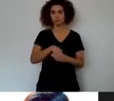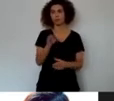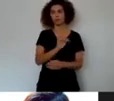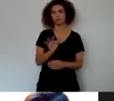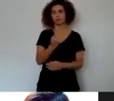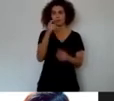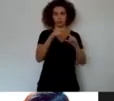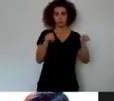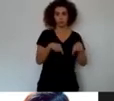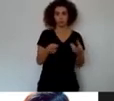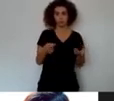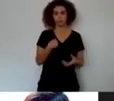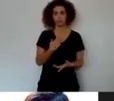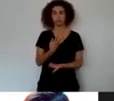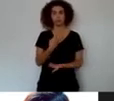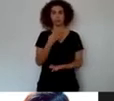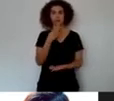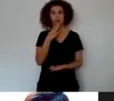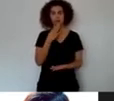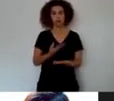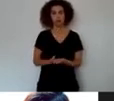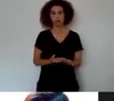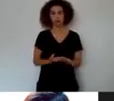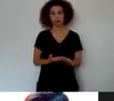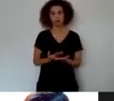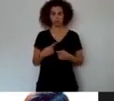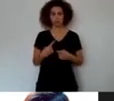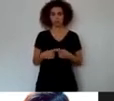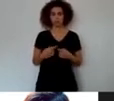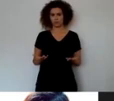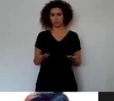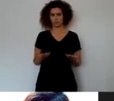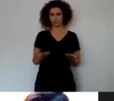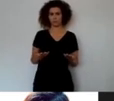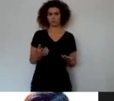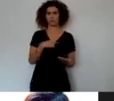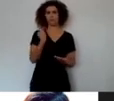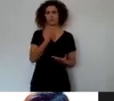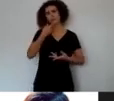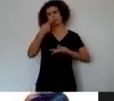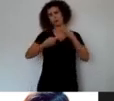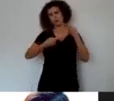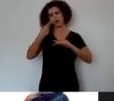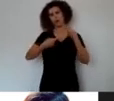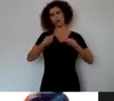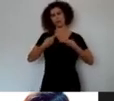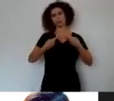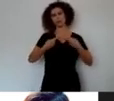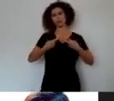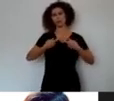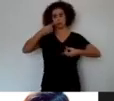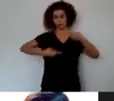e isso me choca porque, de certa forma, apesar de que a gente está falando muito sobre isso, a gente está evidenciando muito,